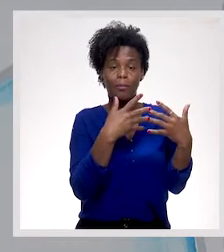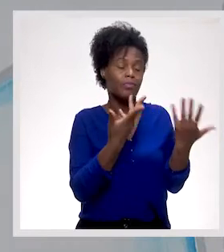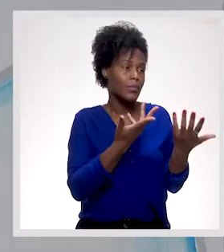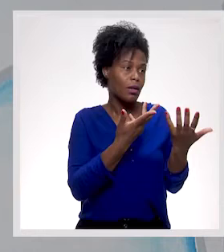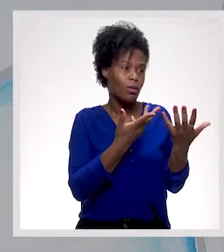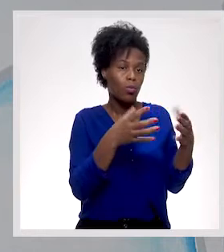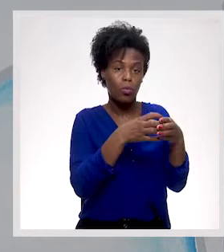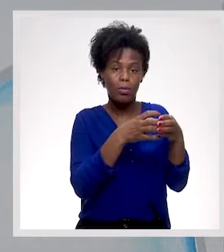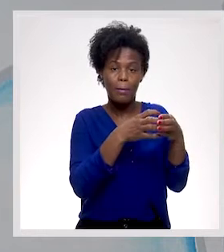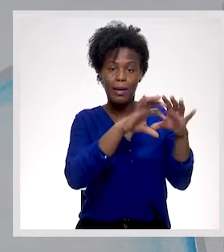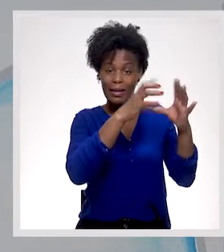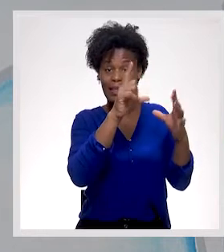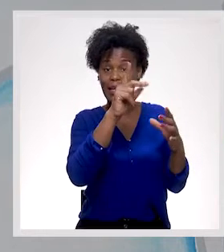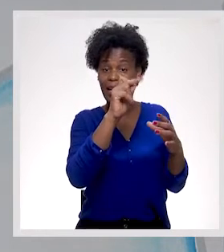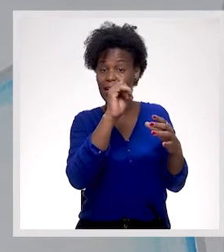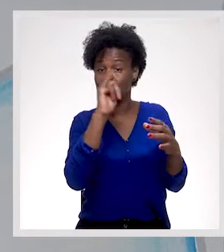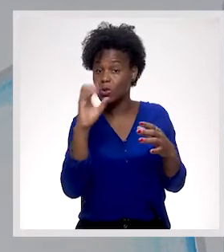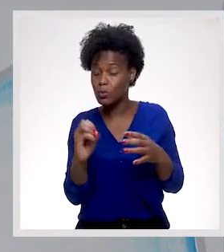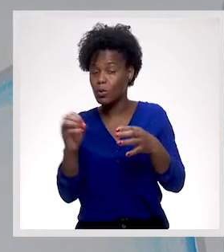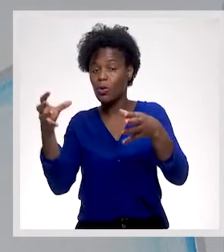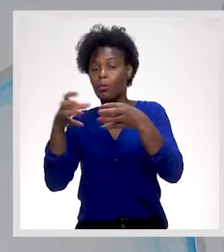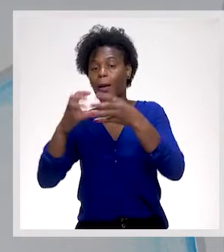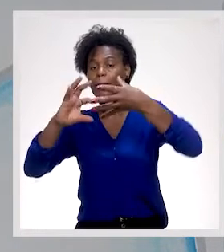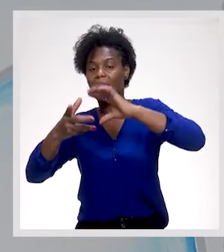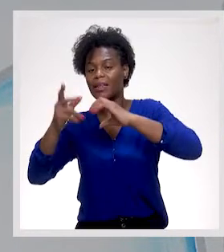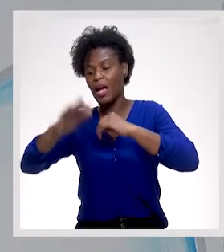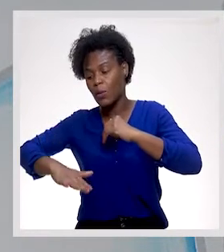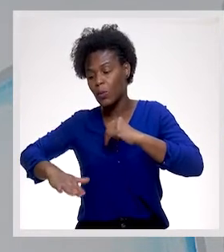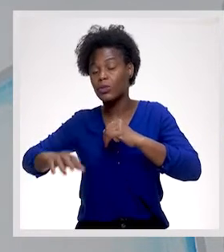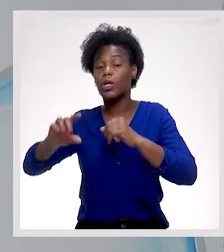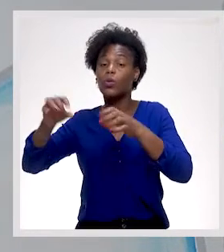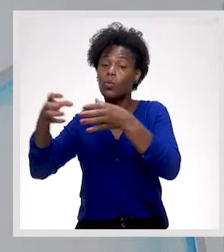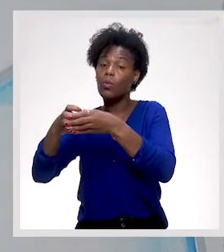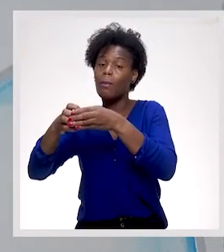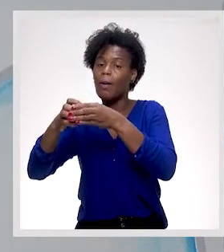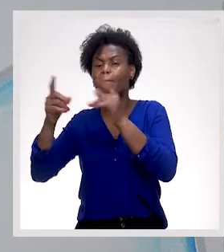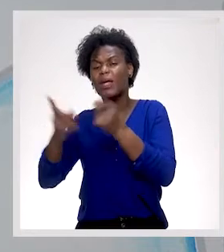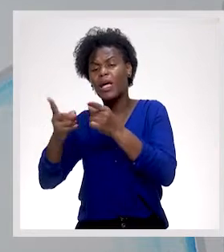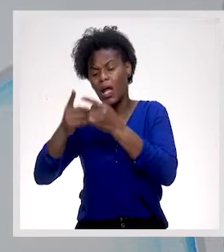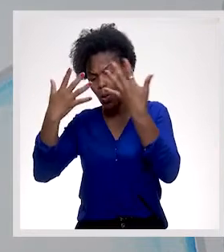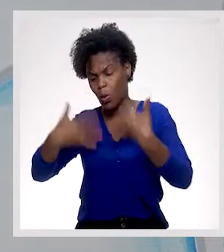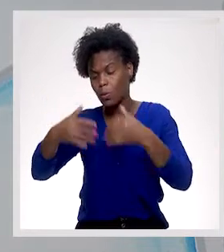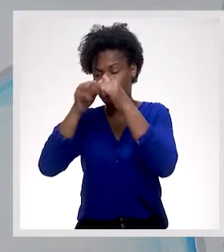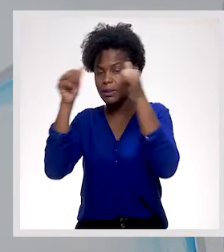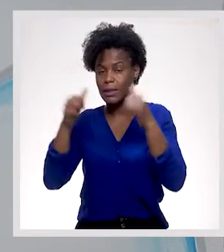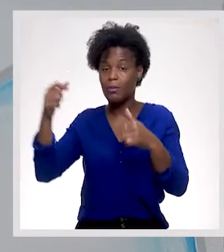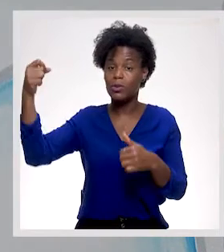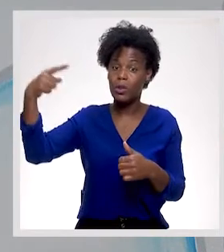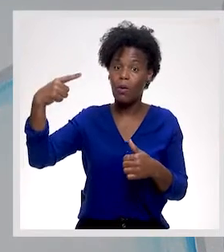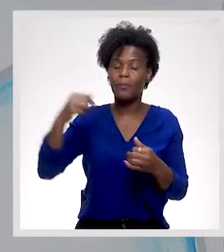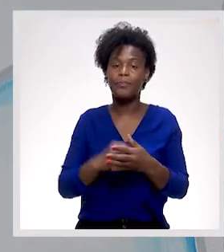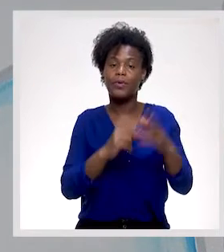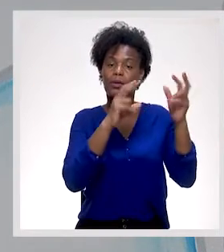o grupo dos pequenos corpos do Sistema Solar. Relativamente ao grupo dos